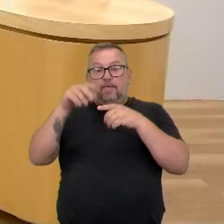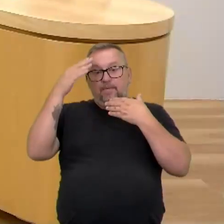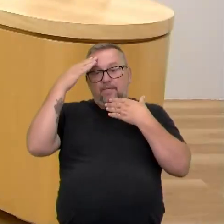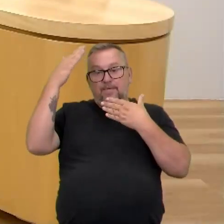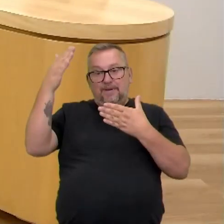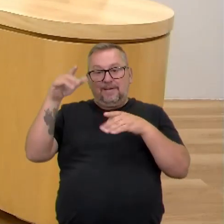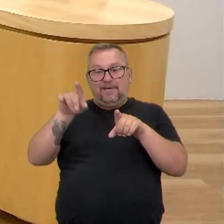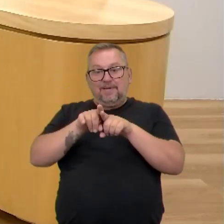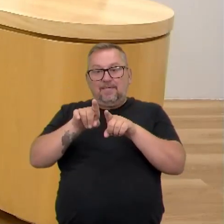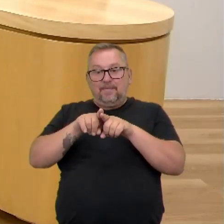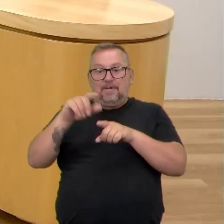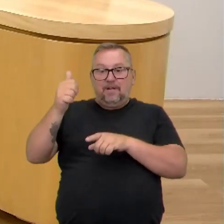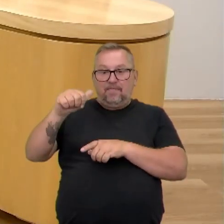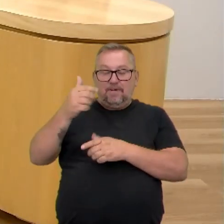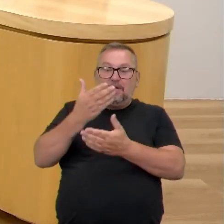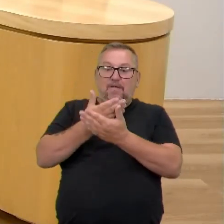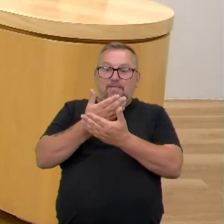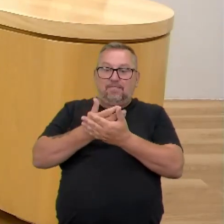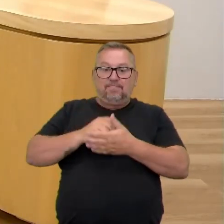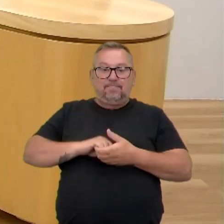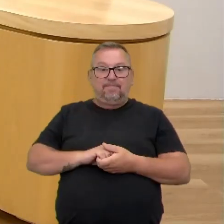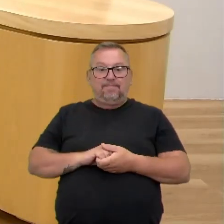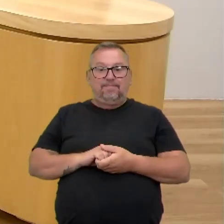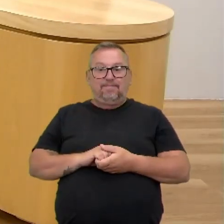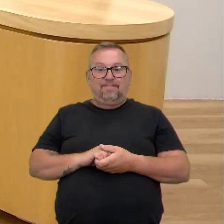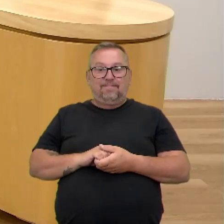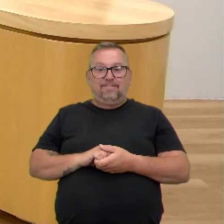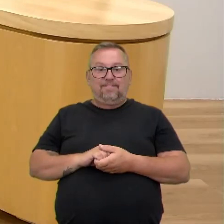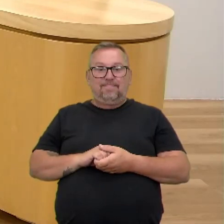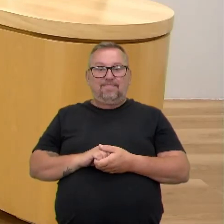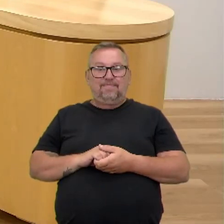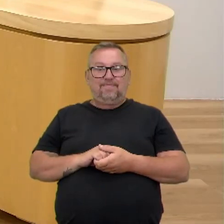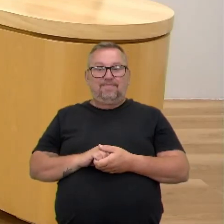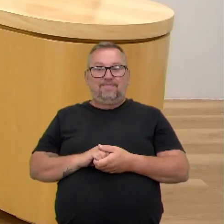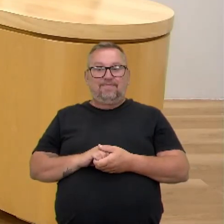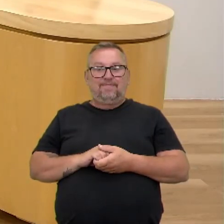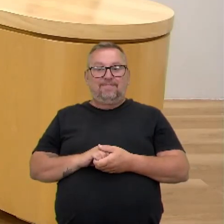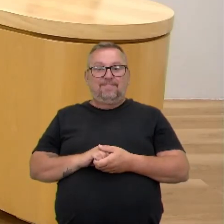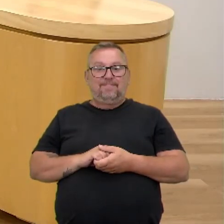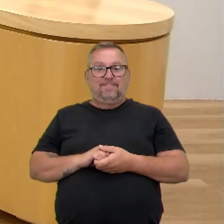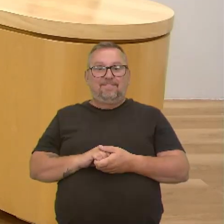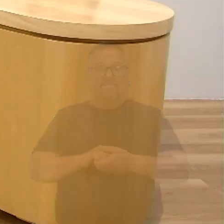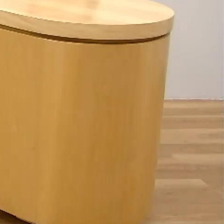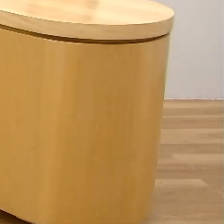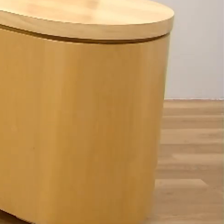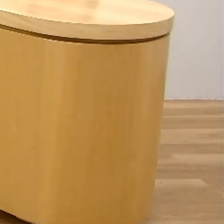obrigada. E não esqueça de avaliar nossa aula também, que é importante pra gente. Até a próxima, gente. Beijo. Tchau, tchau.